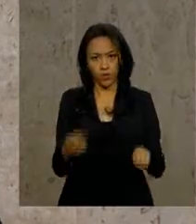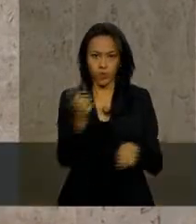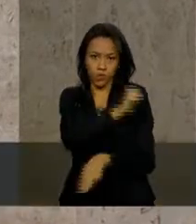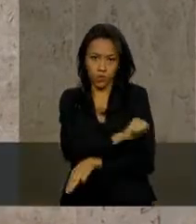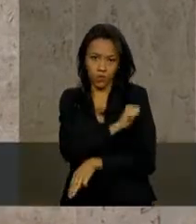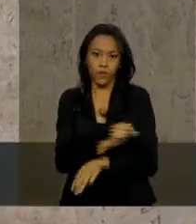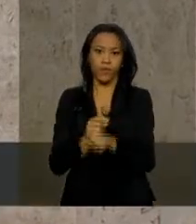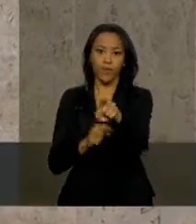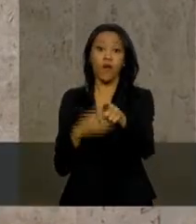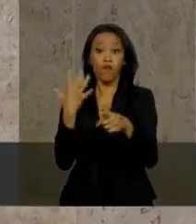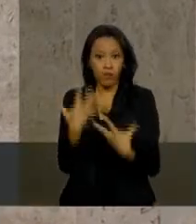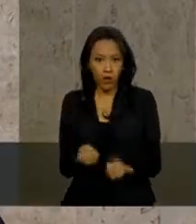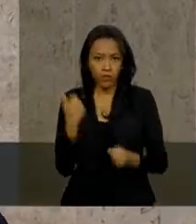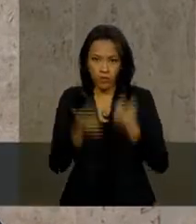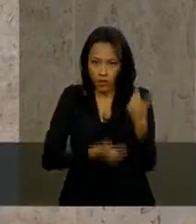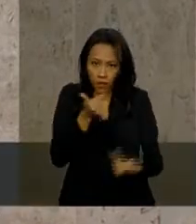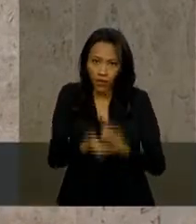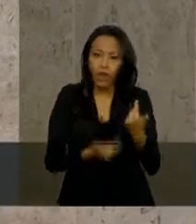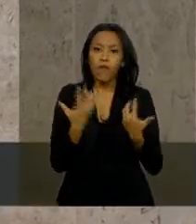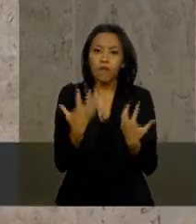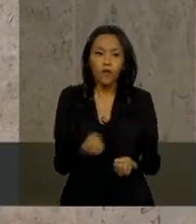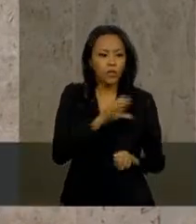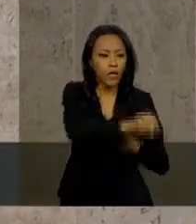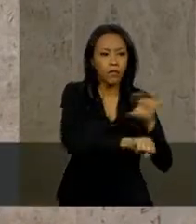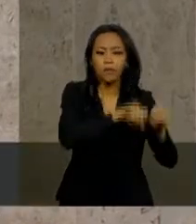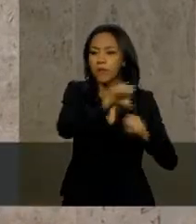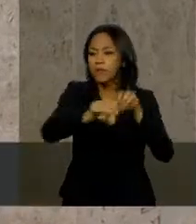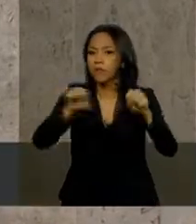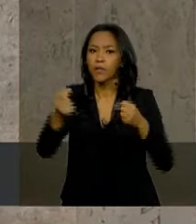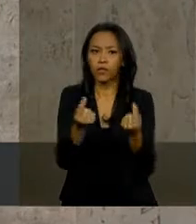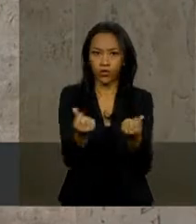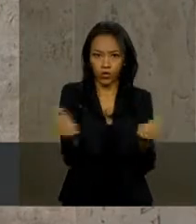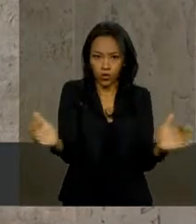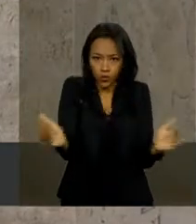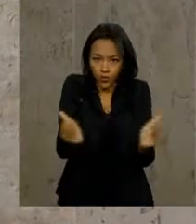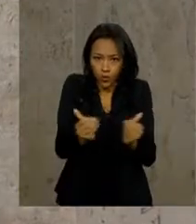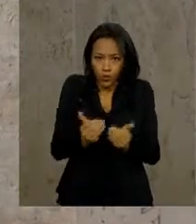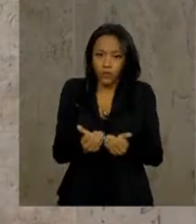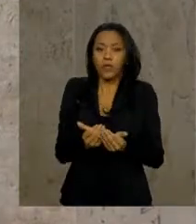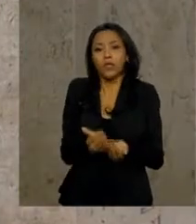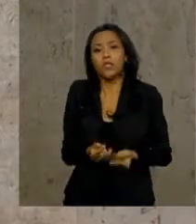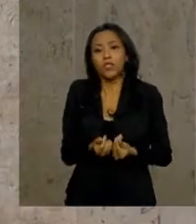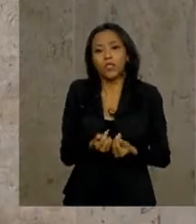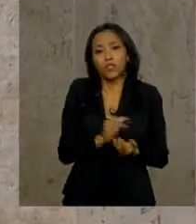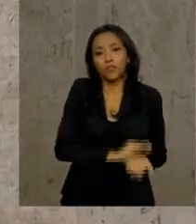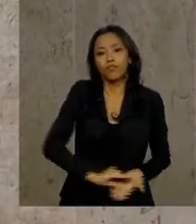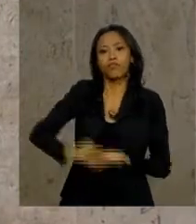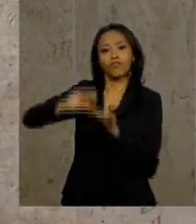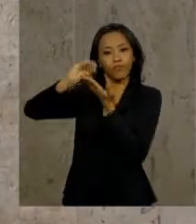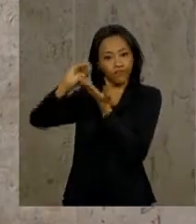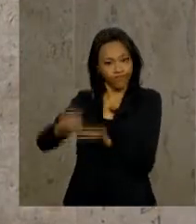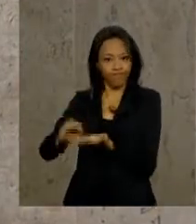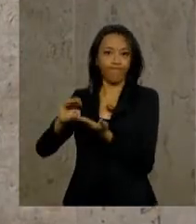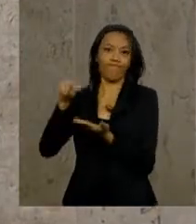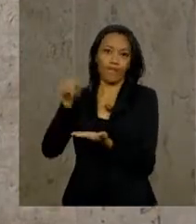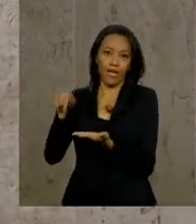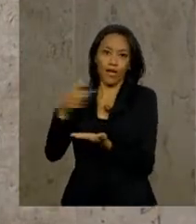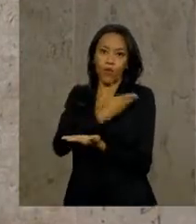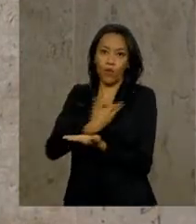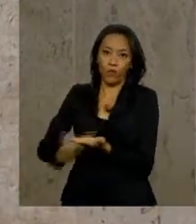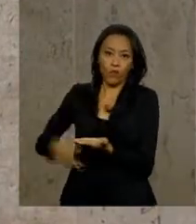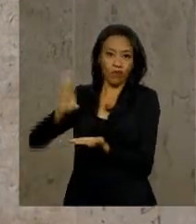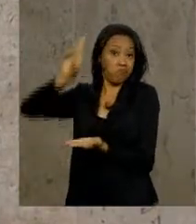vamos poder captar recursos e nós vamos poder entregar ao estado a quem for